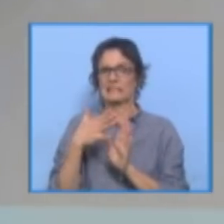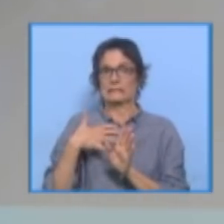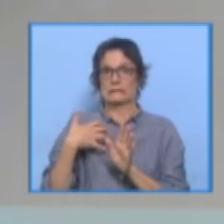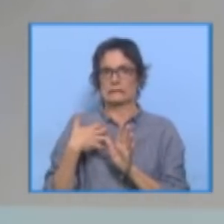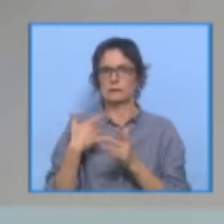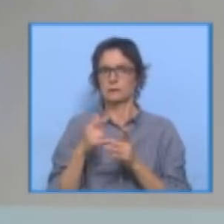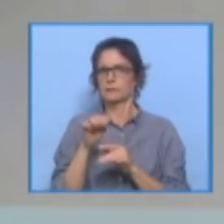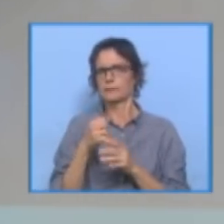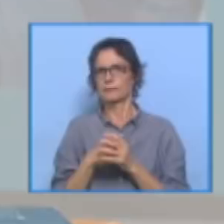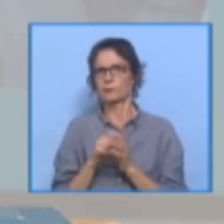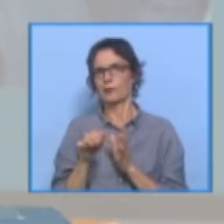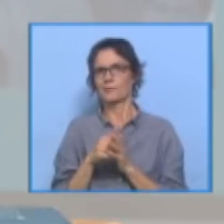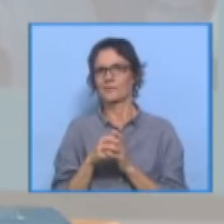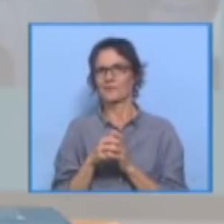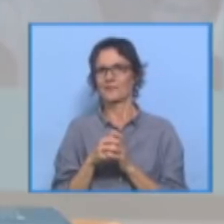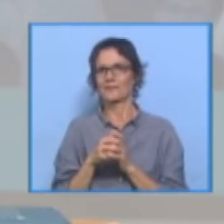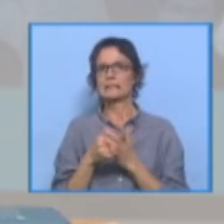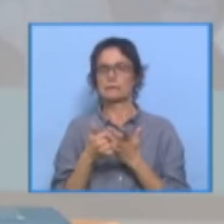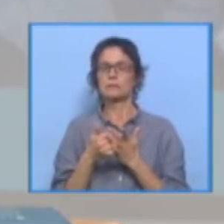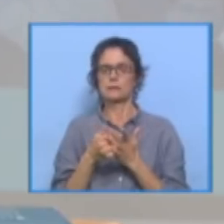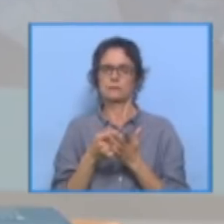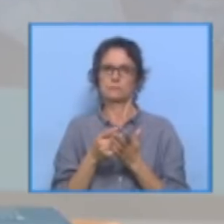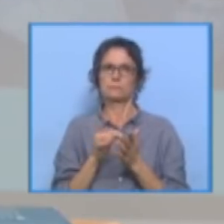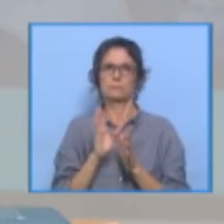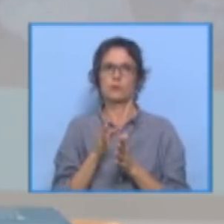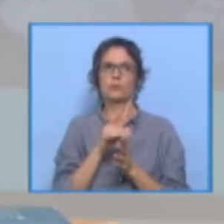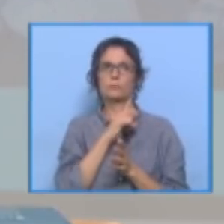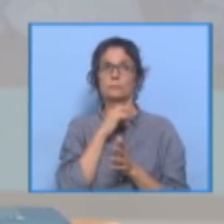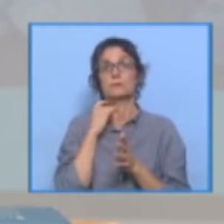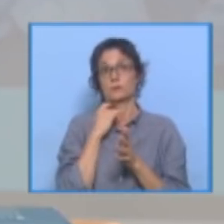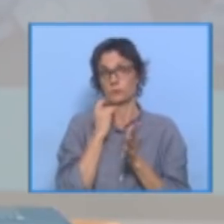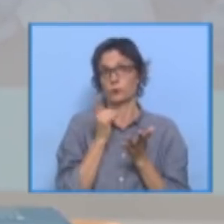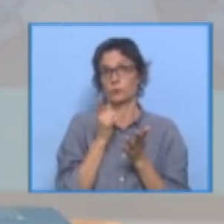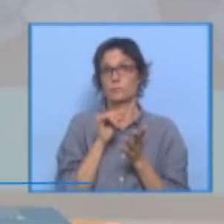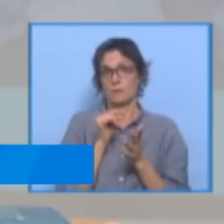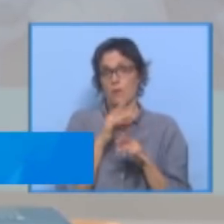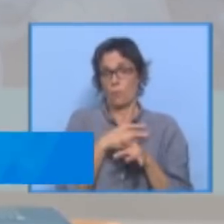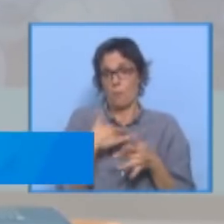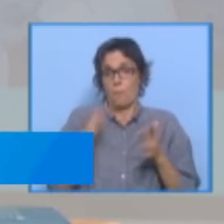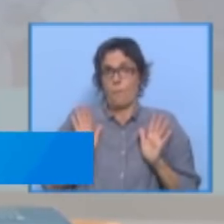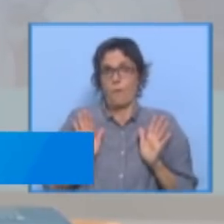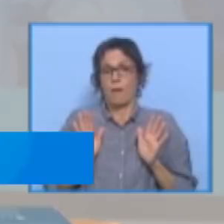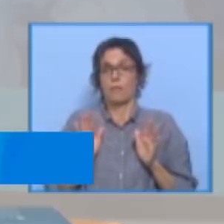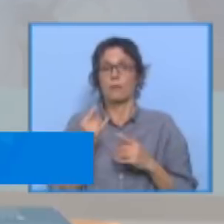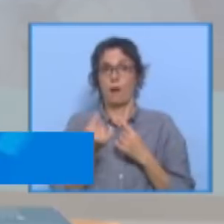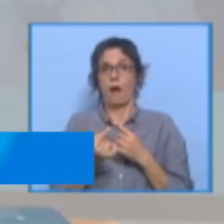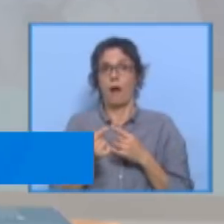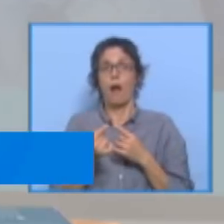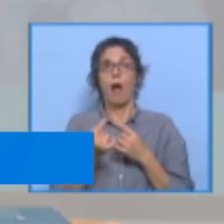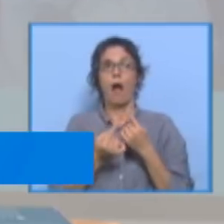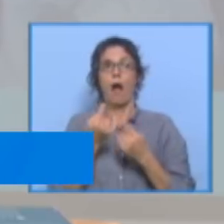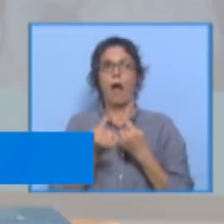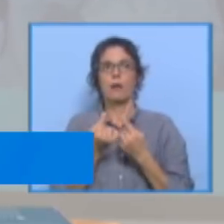experiência? Sim, de facto, não apenas como sacerdote, que já por vezes, até médicos e outras pessoas que me perguntam alguns dilemas